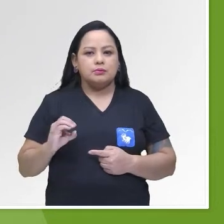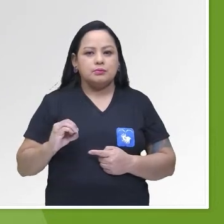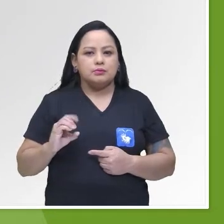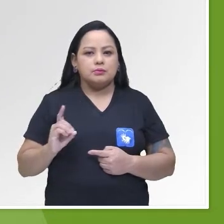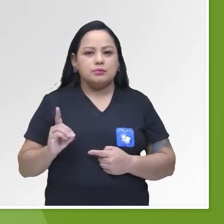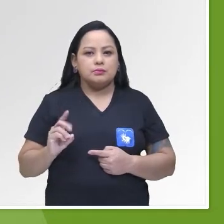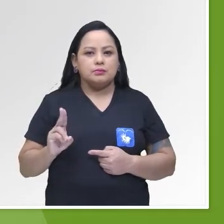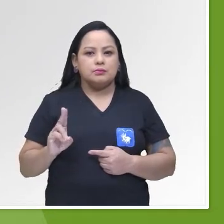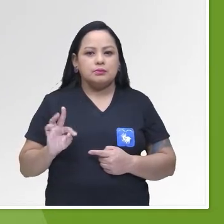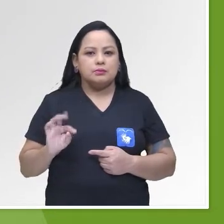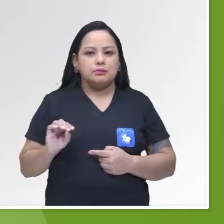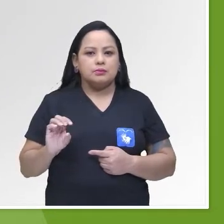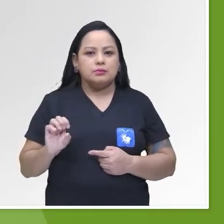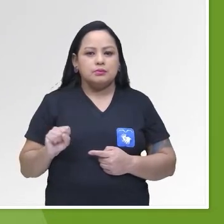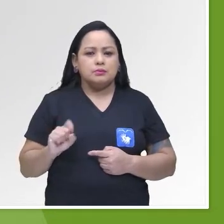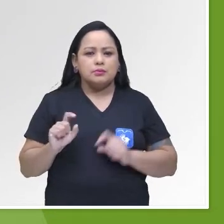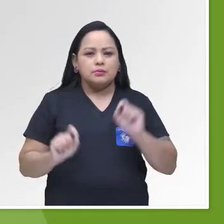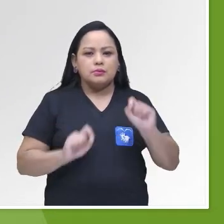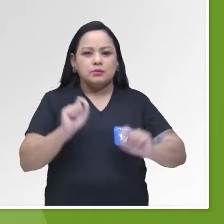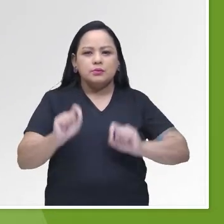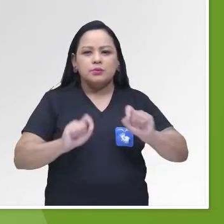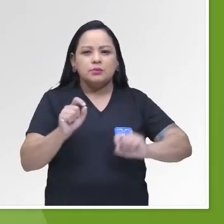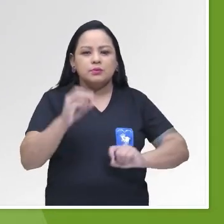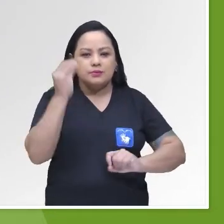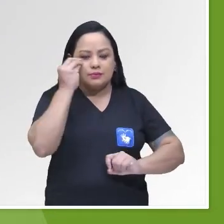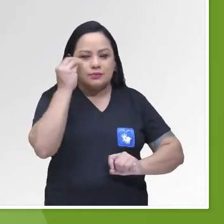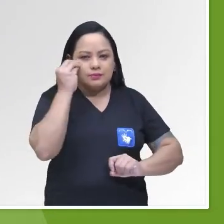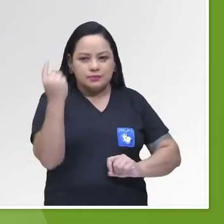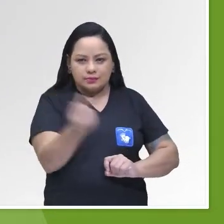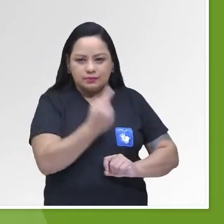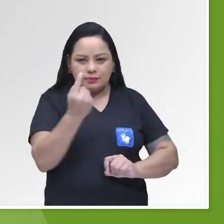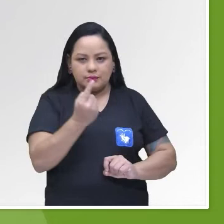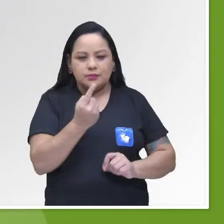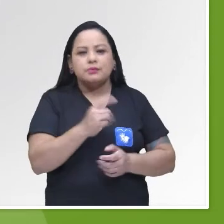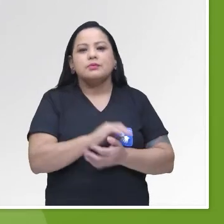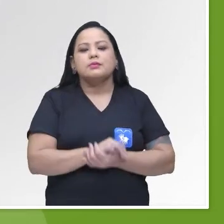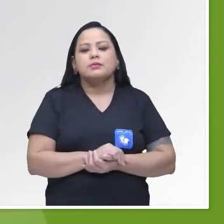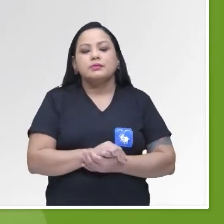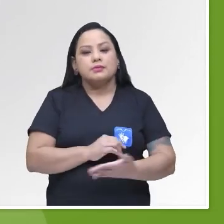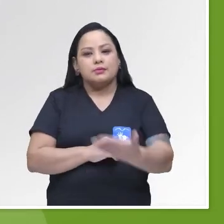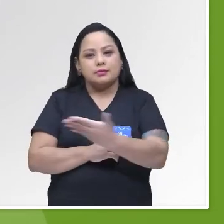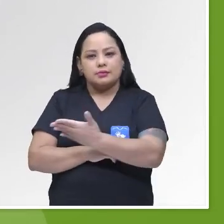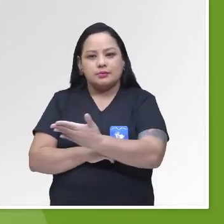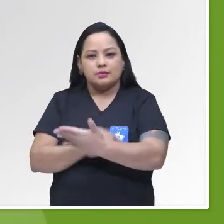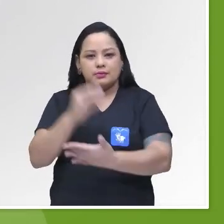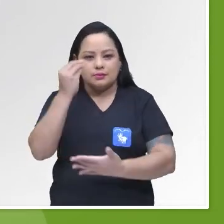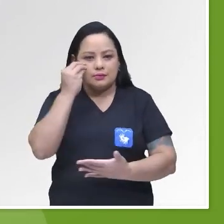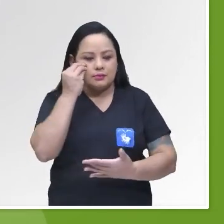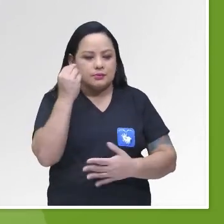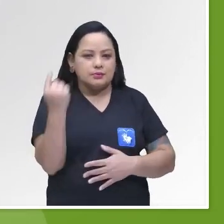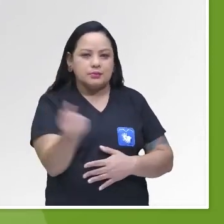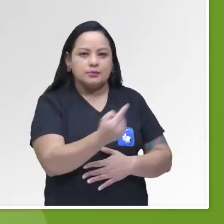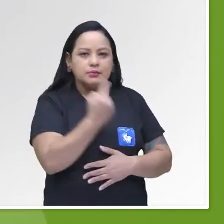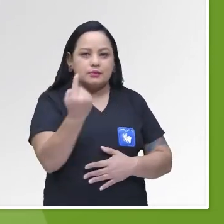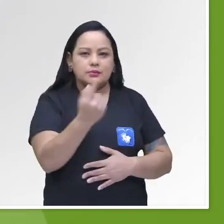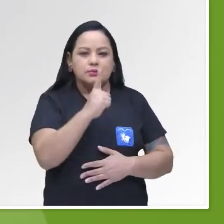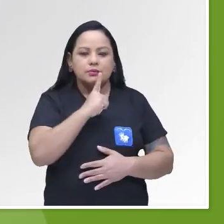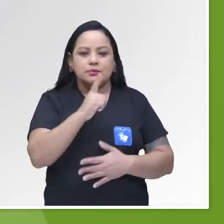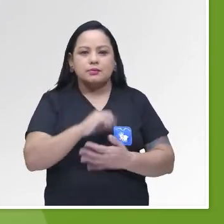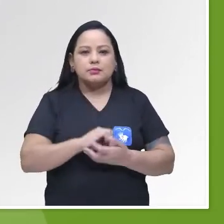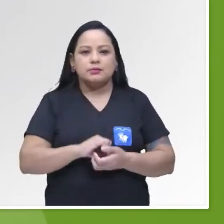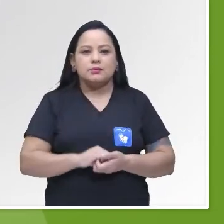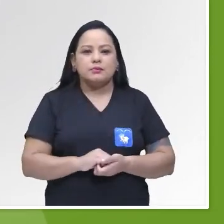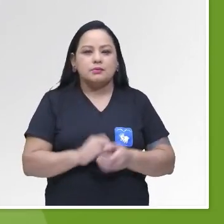O que a gente observa? A gente vai observar aqui que nós temos